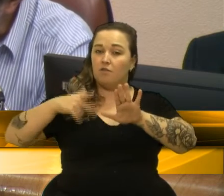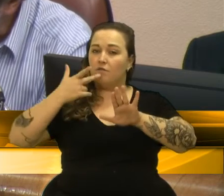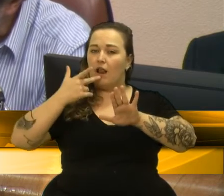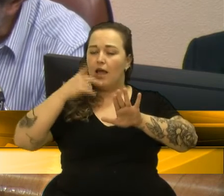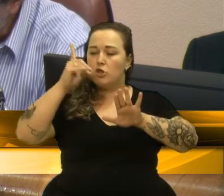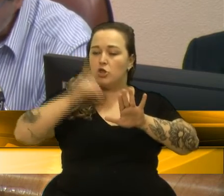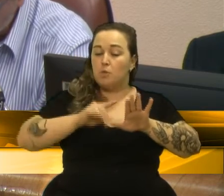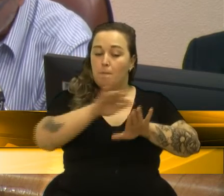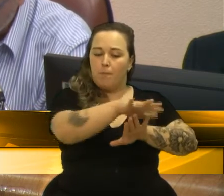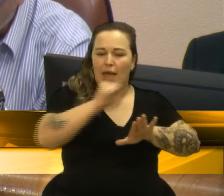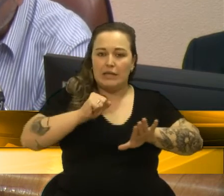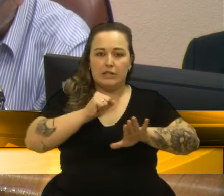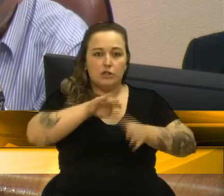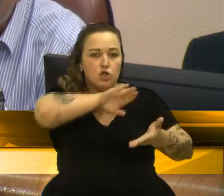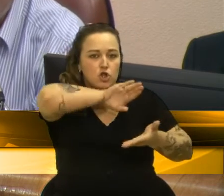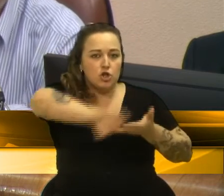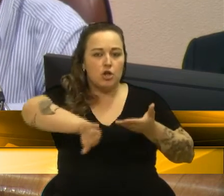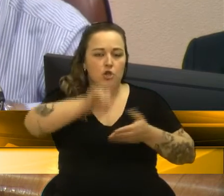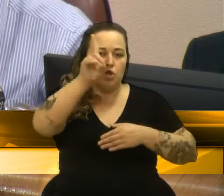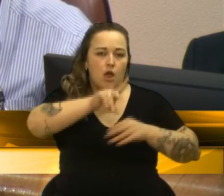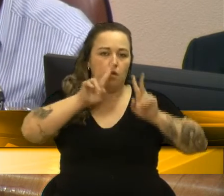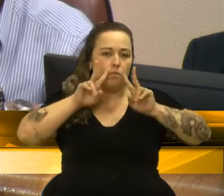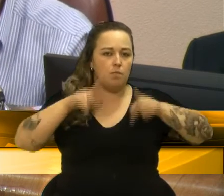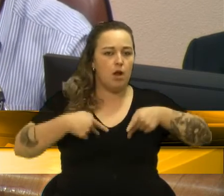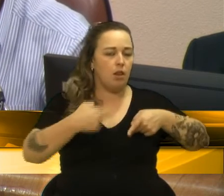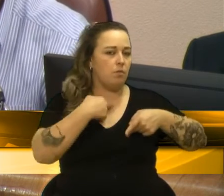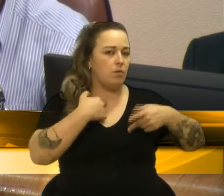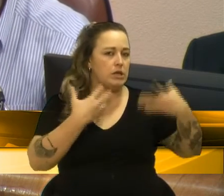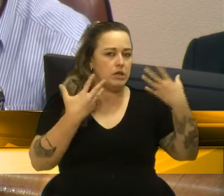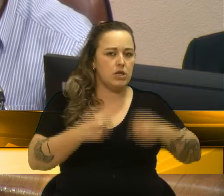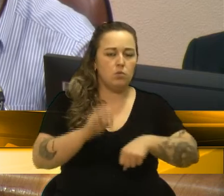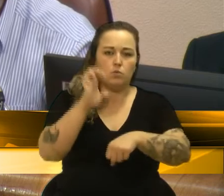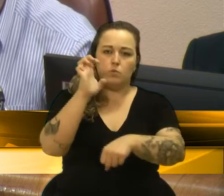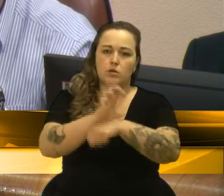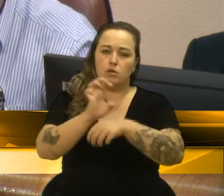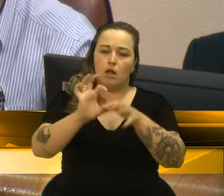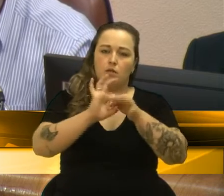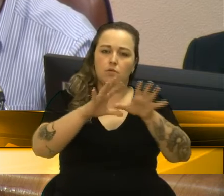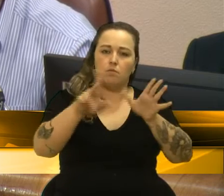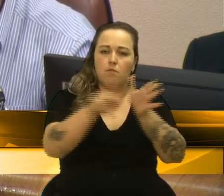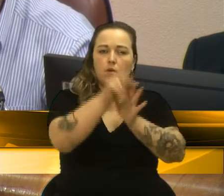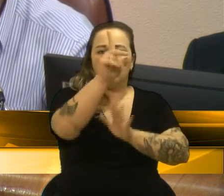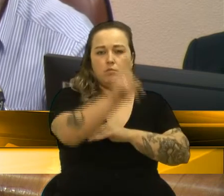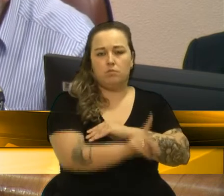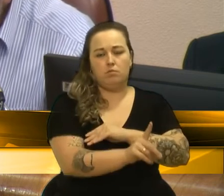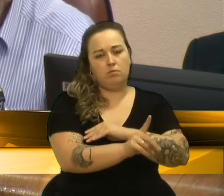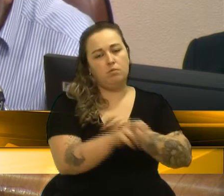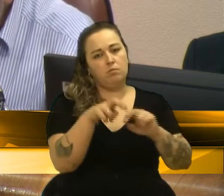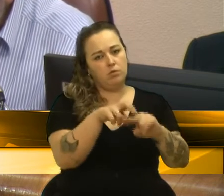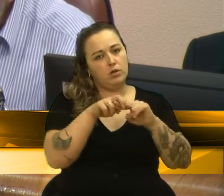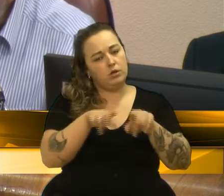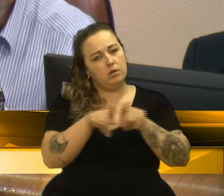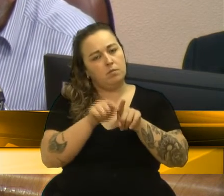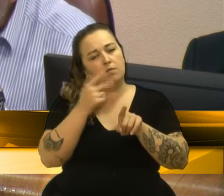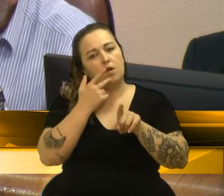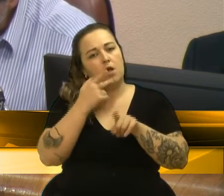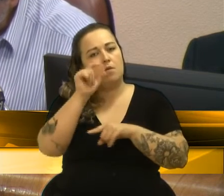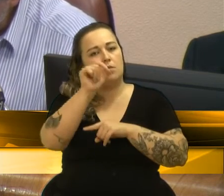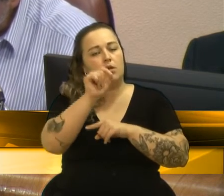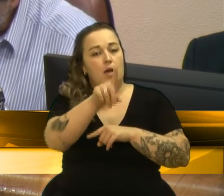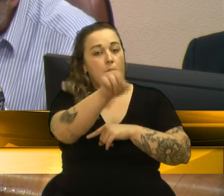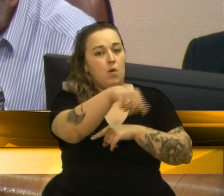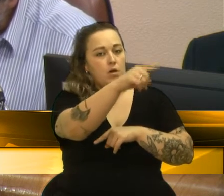dessa comunidade, o que não pode ser aceito no Estado democrático de direito. Mencionamos ainda que a